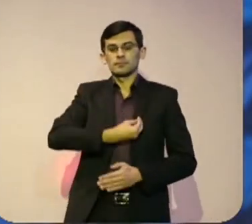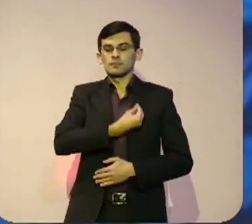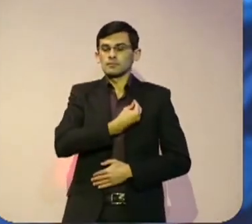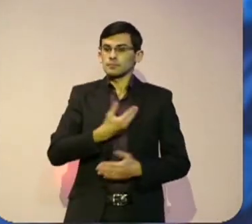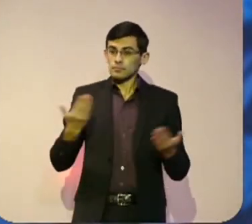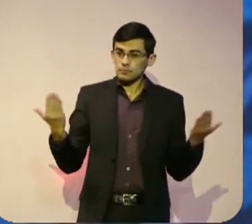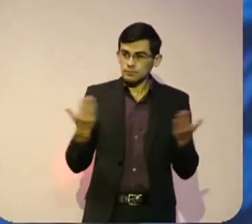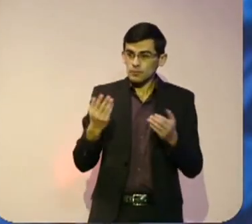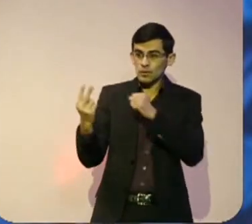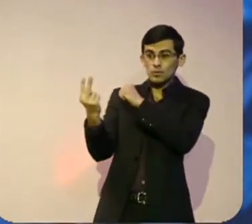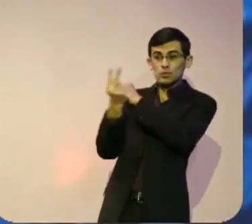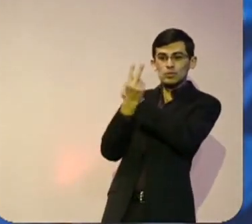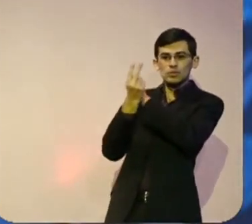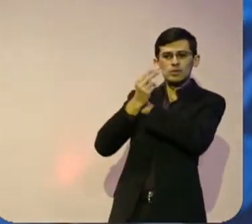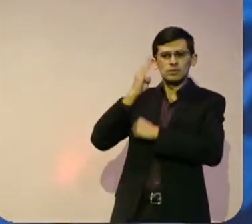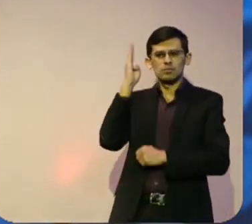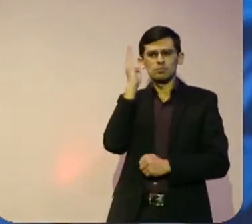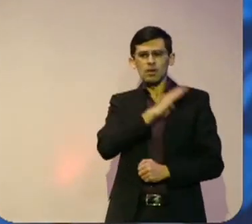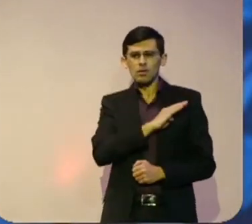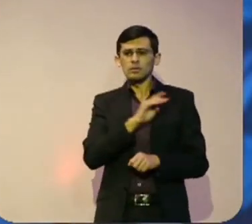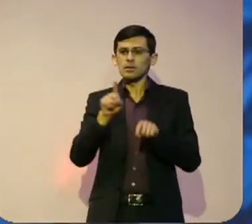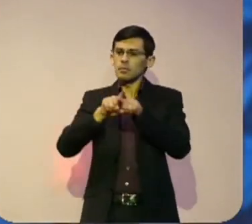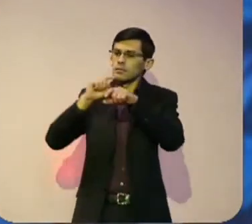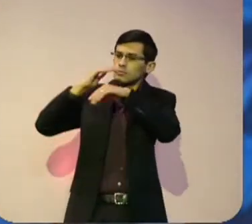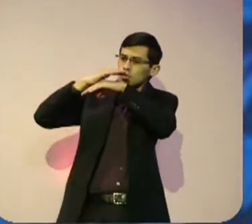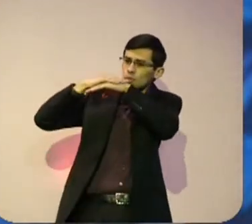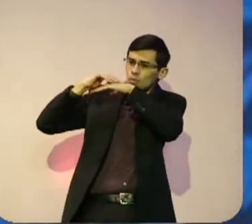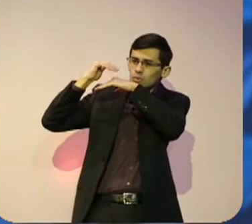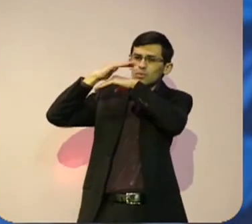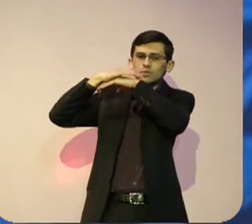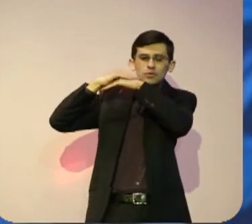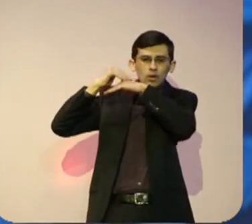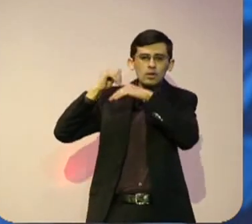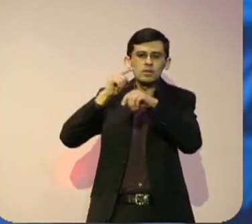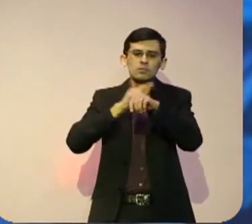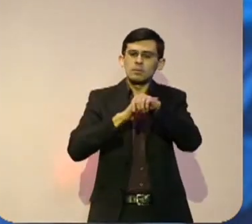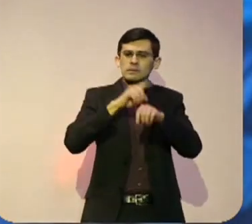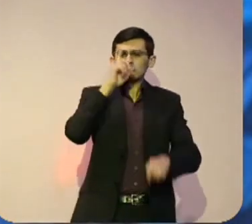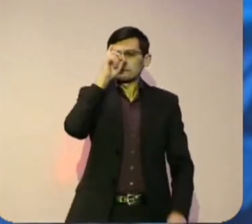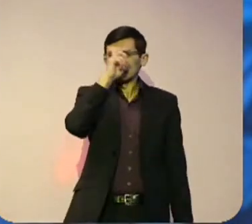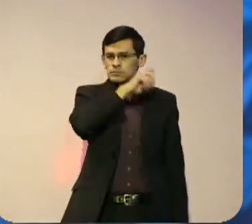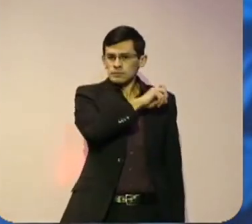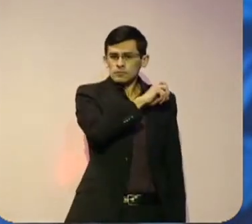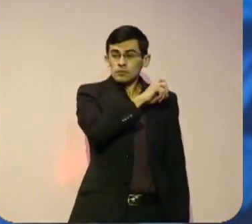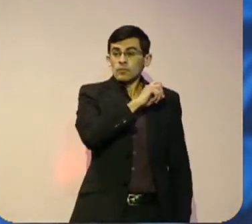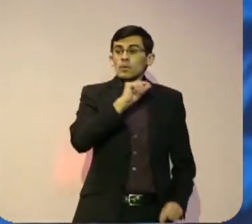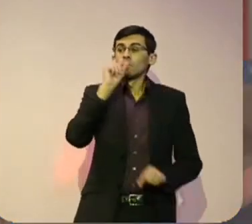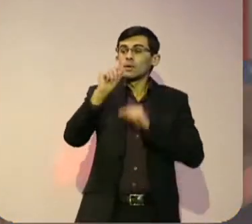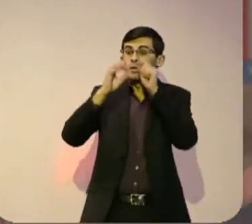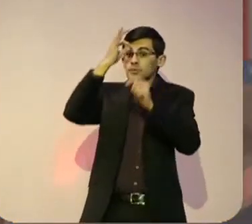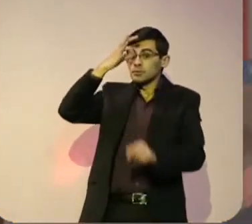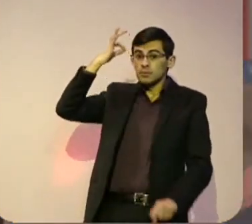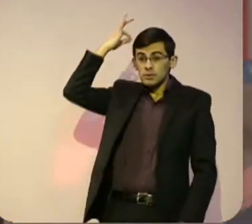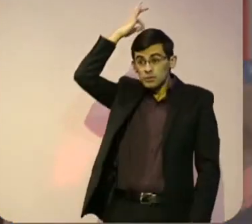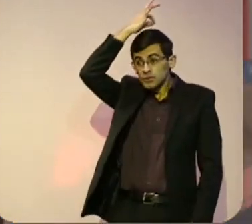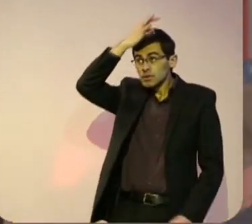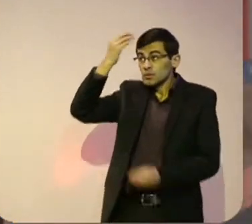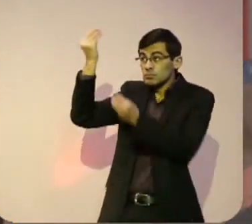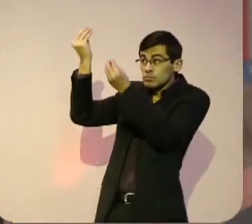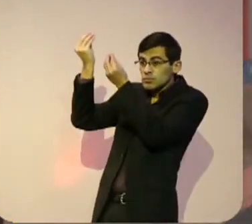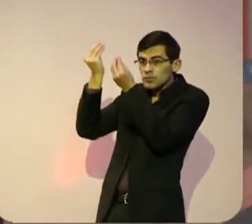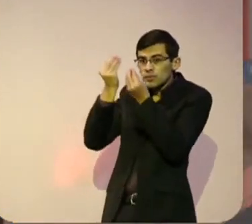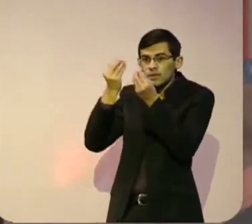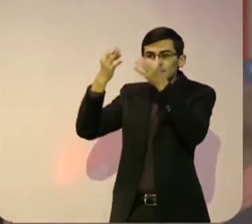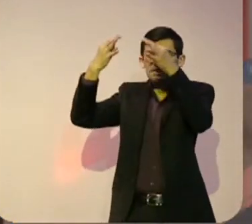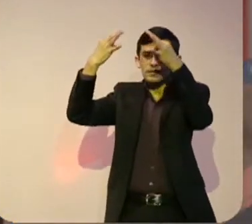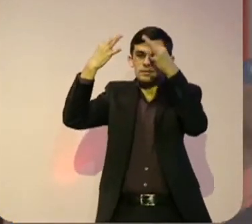que protege do mal, que consola quando há perdas. Esse Espírito Santo nos foi dado, e a